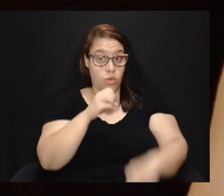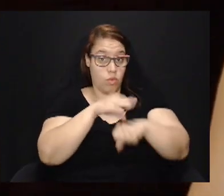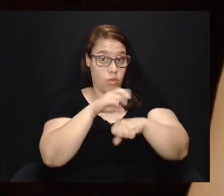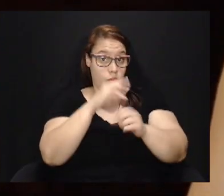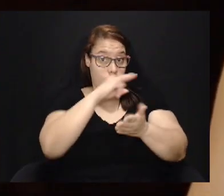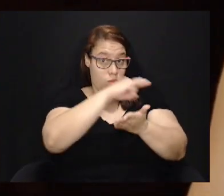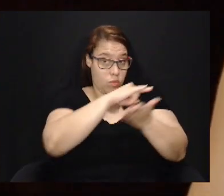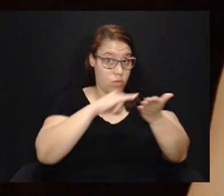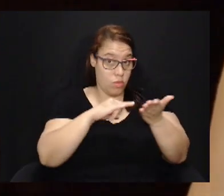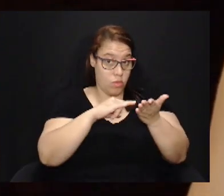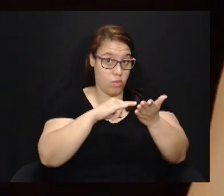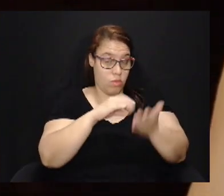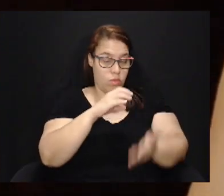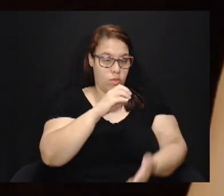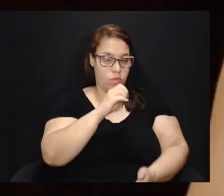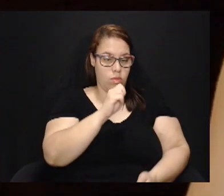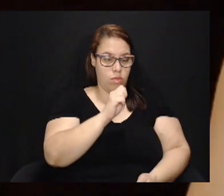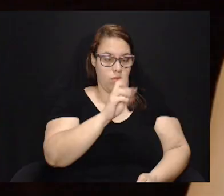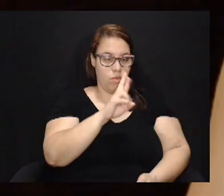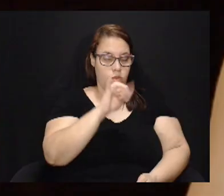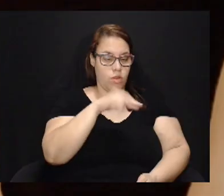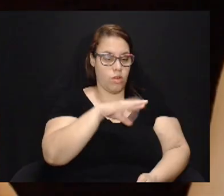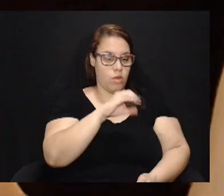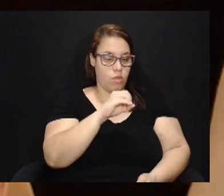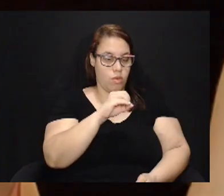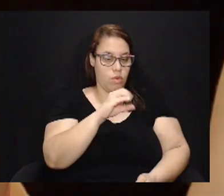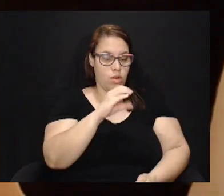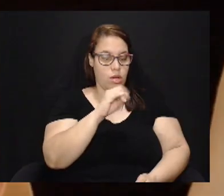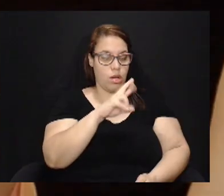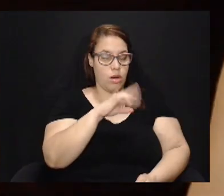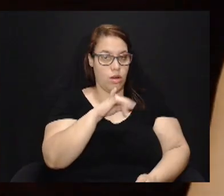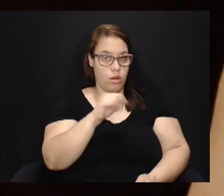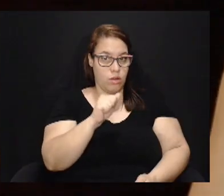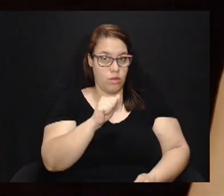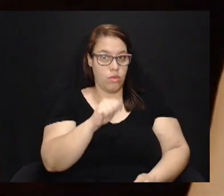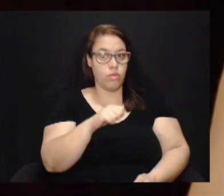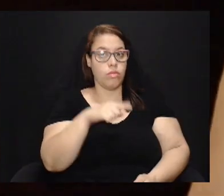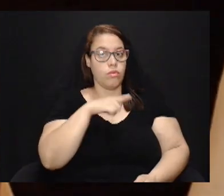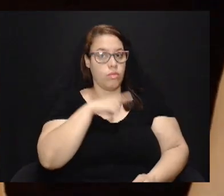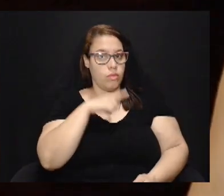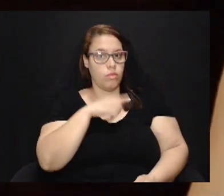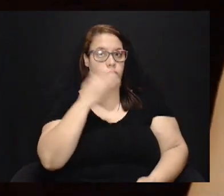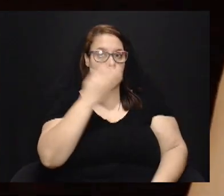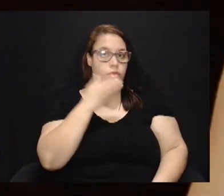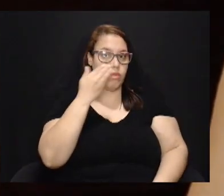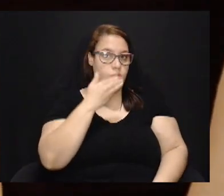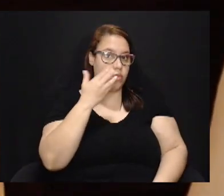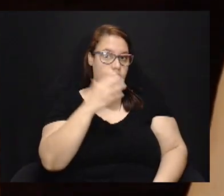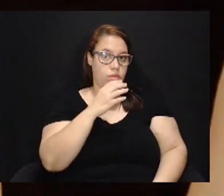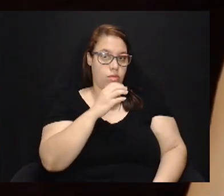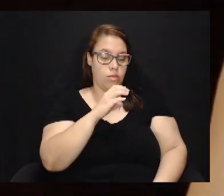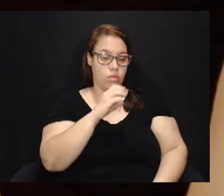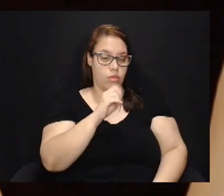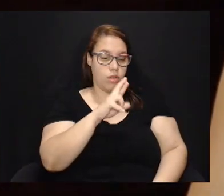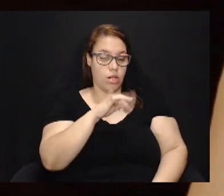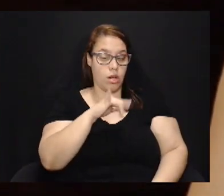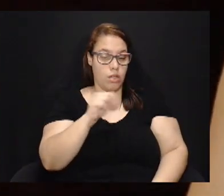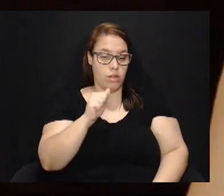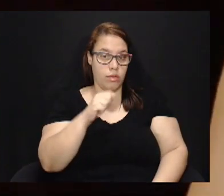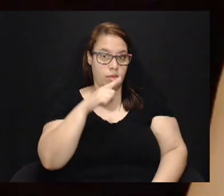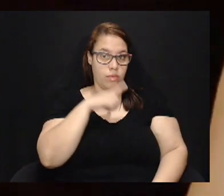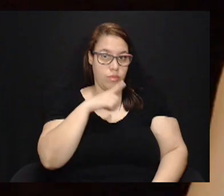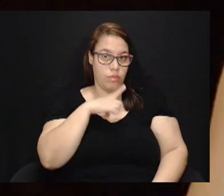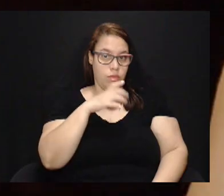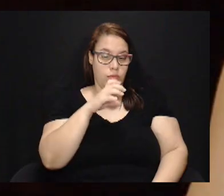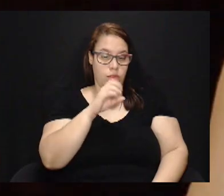quantidade de carboidratos e calorias, tá? Então, quando tiver muito açúcar, vai ter muita caloria e vai ter muito